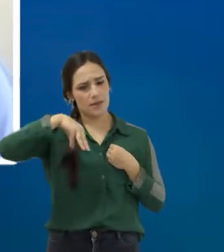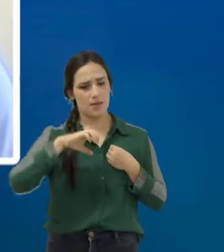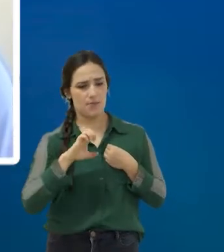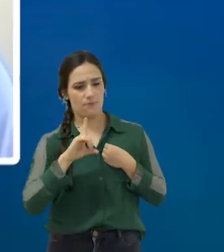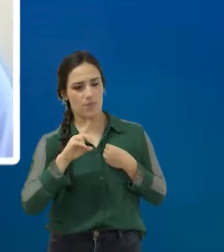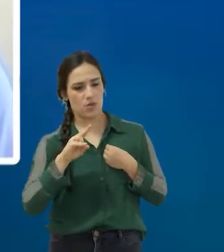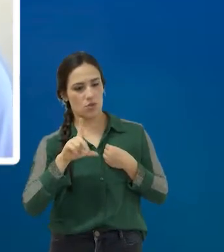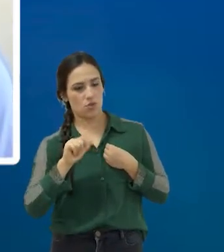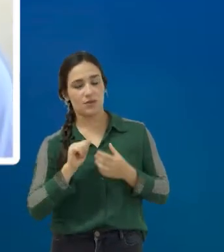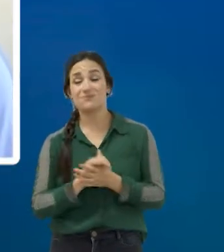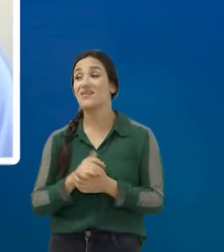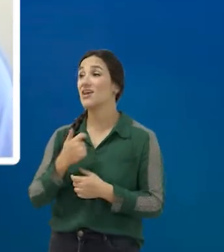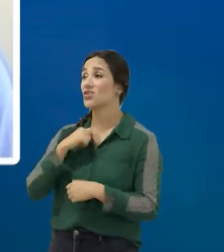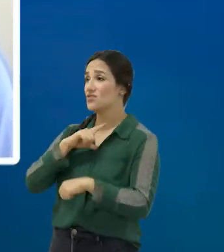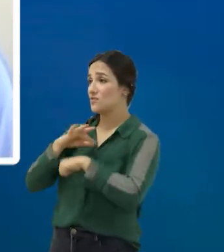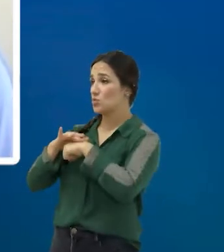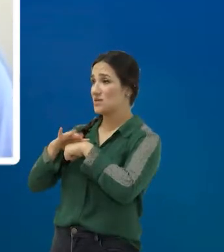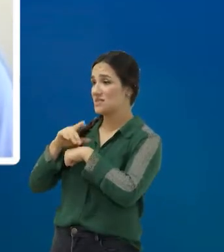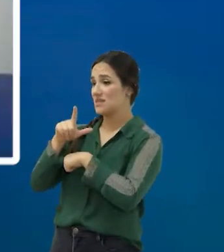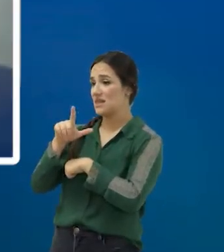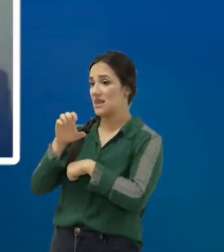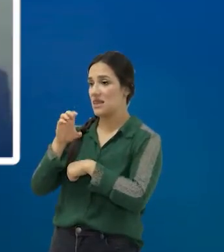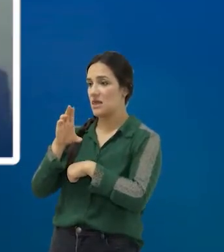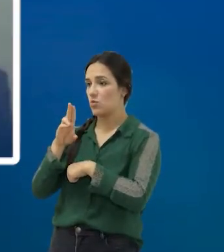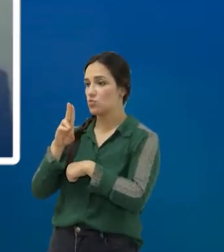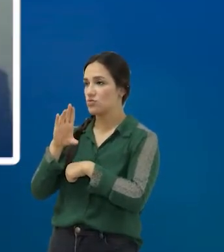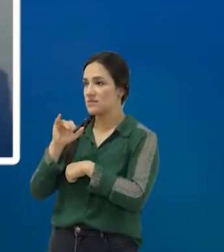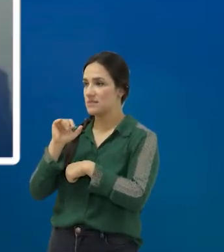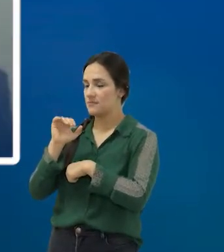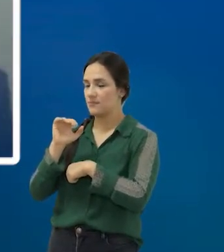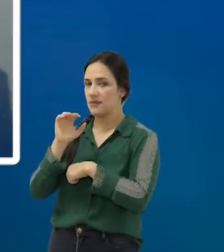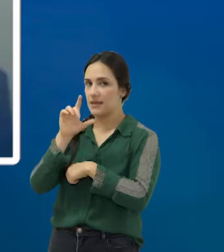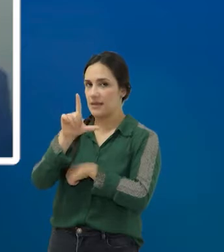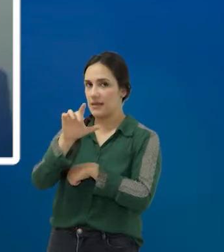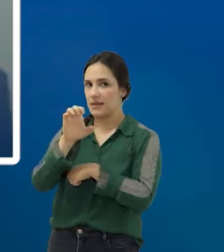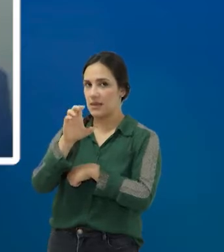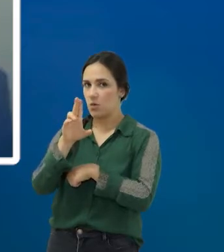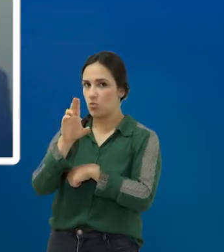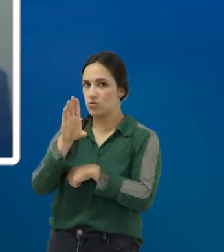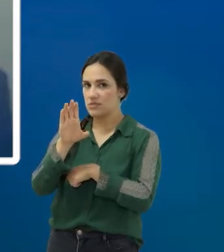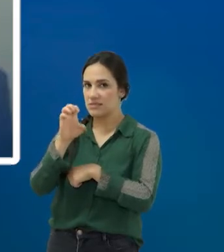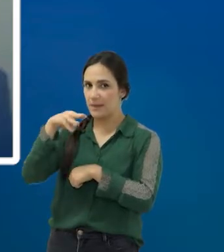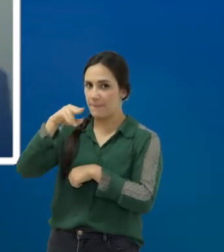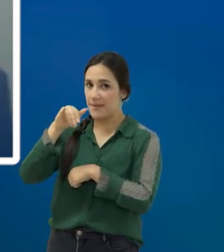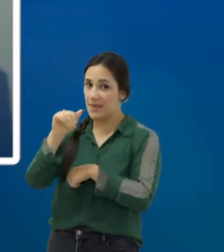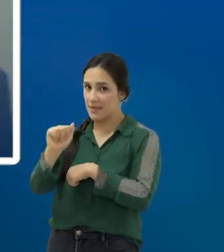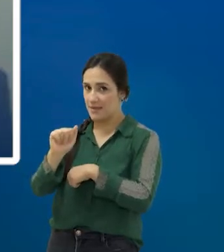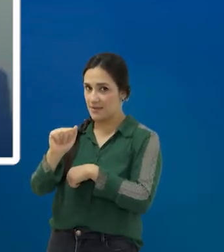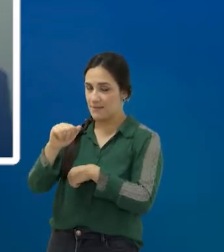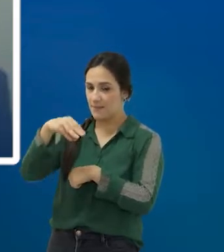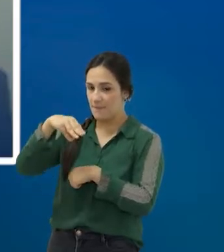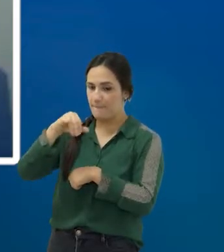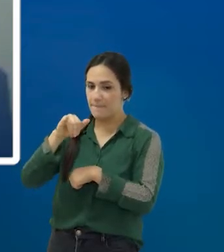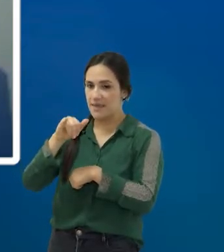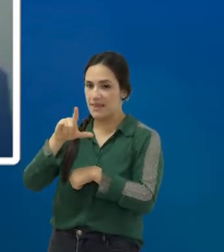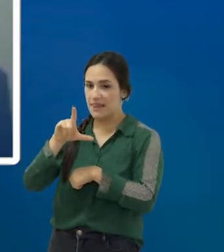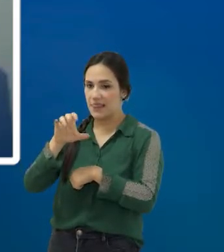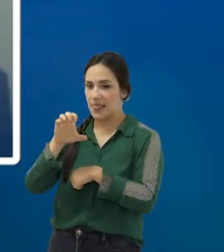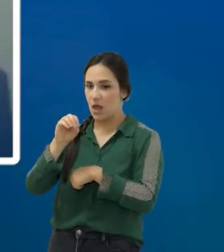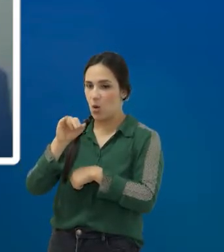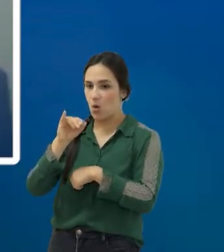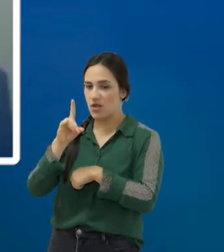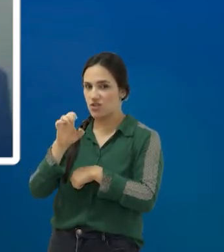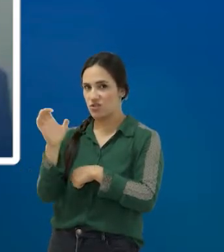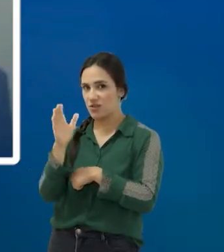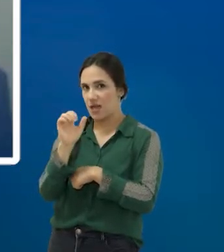tive leucemia mieloide aguda, fui diagnosticado em janeiro de 2015, e a leucemia mieloide aguda é uma das